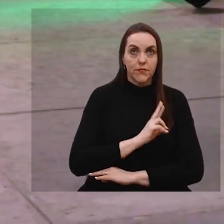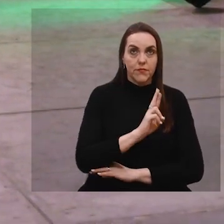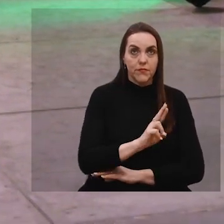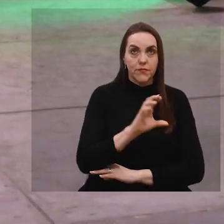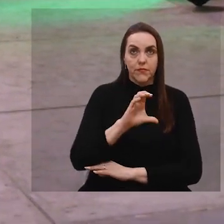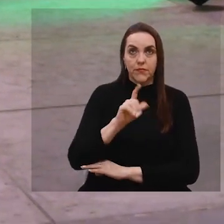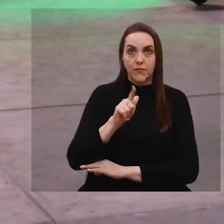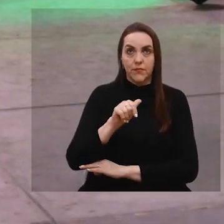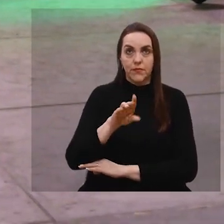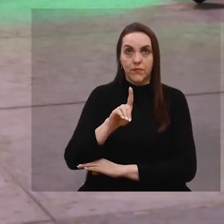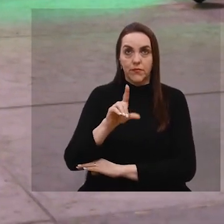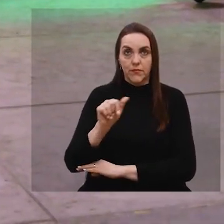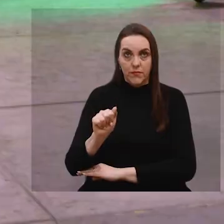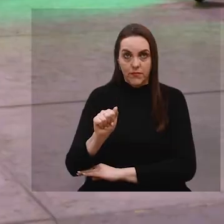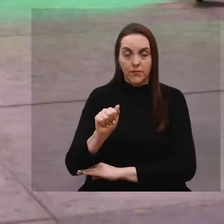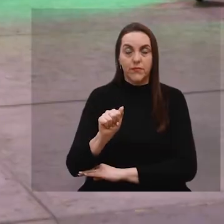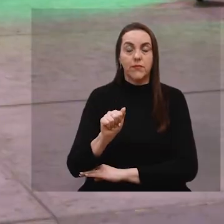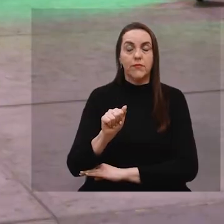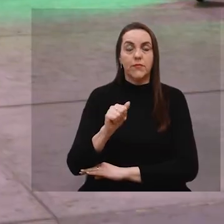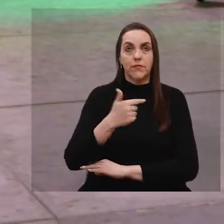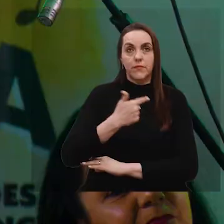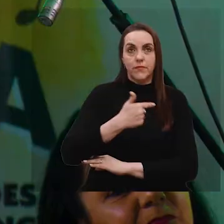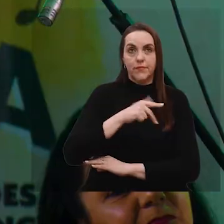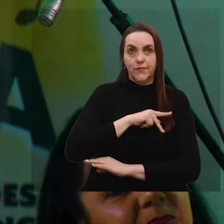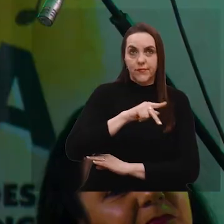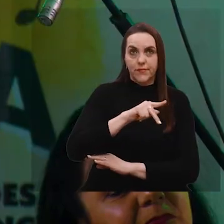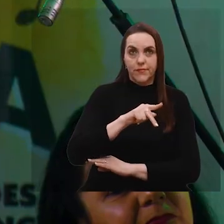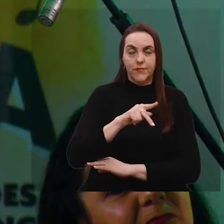deputada federal Denise Pessoa, Cláudia Detani Caloni,